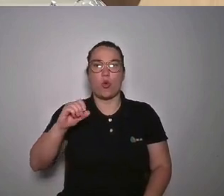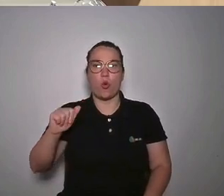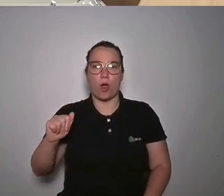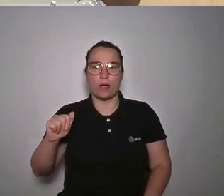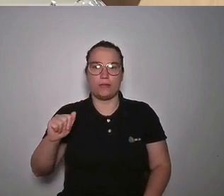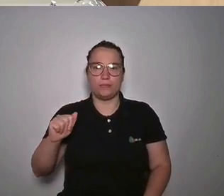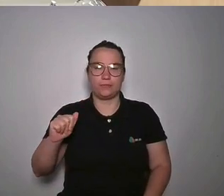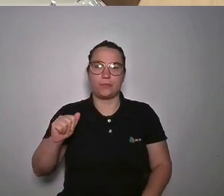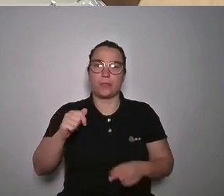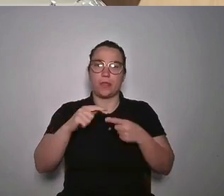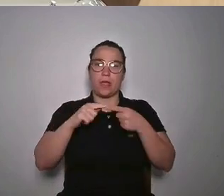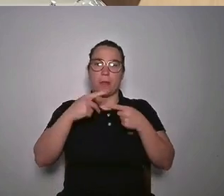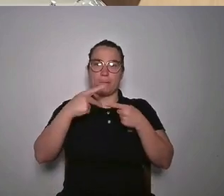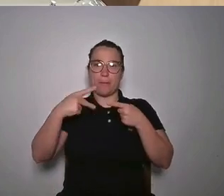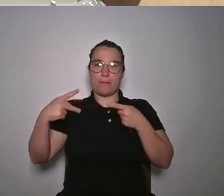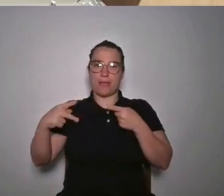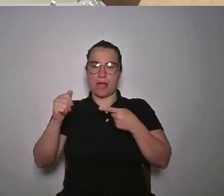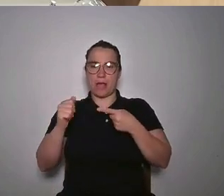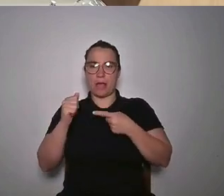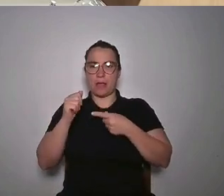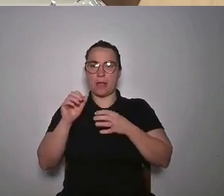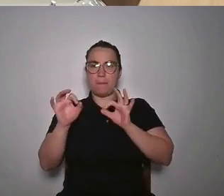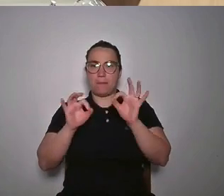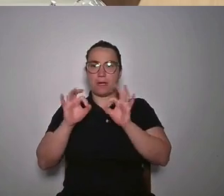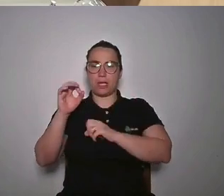A PPA, Plano Plurianual,